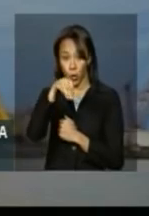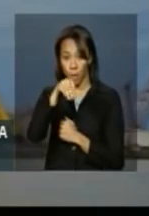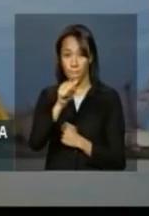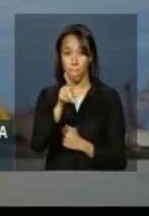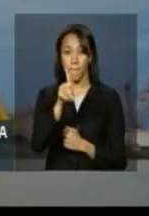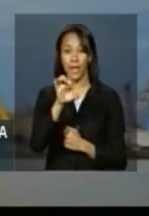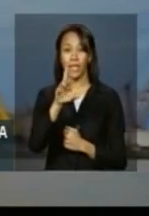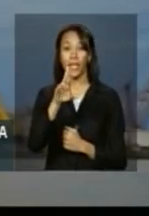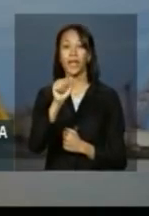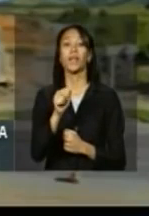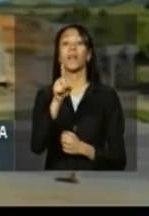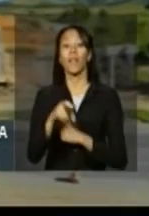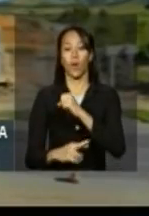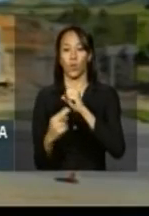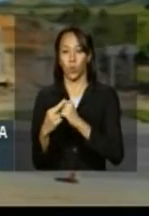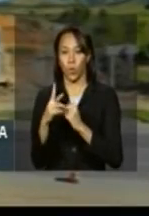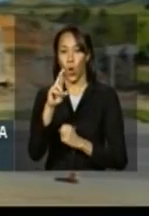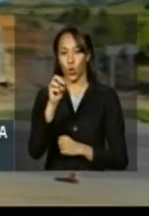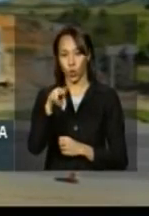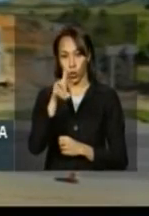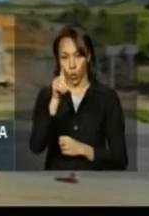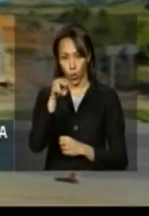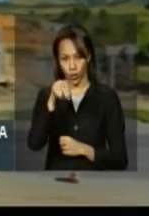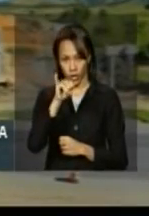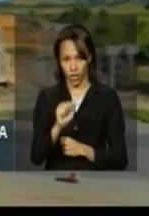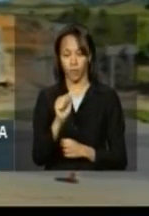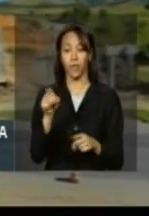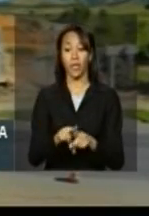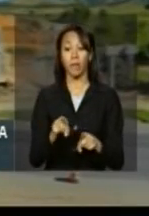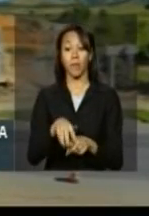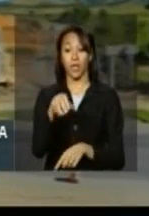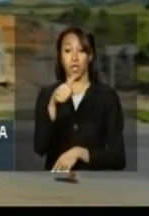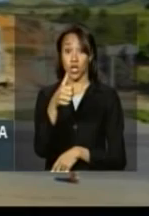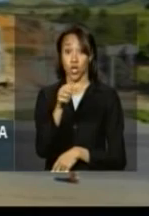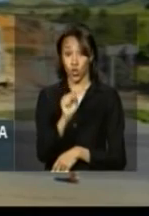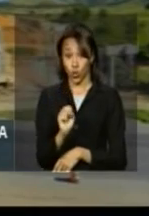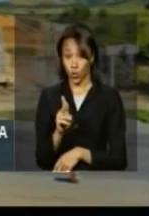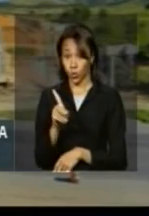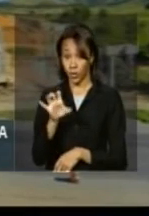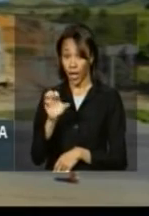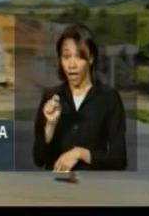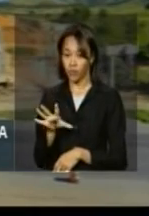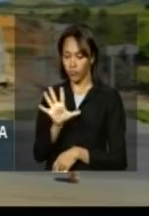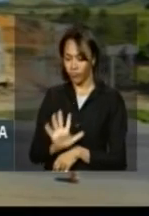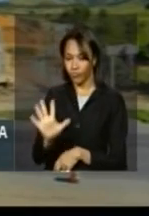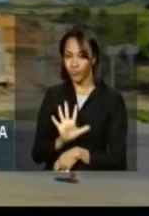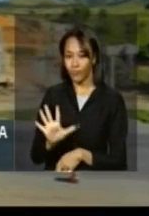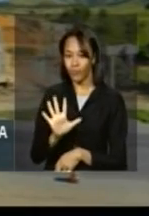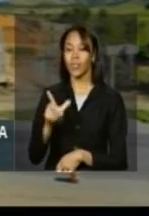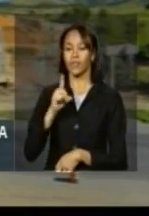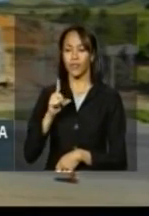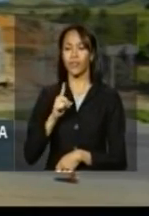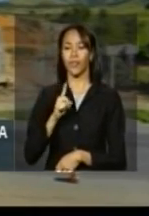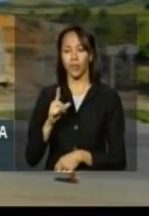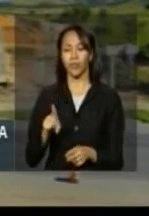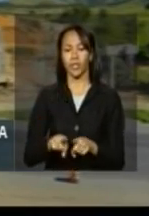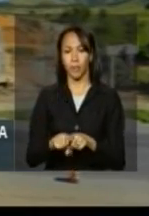lá em Rondônia. E no Sudeste, o arco rodoviário do Rio de Janeiro, e em Minas,